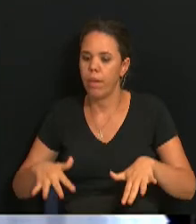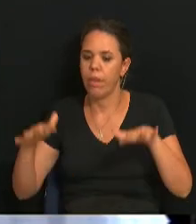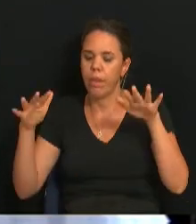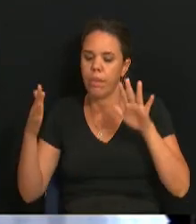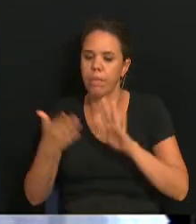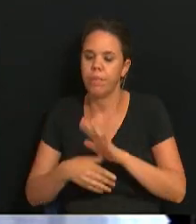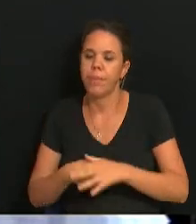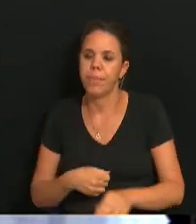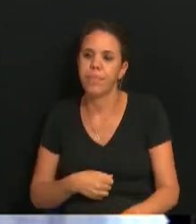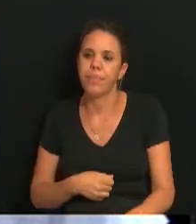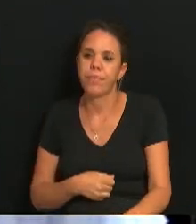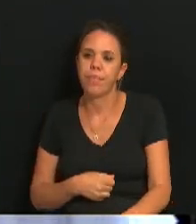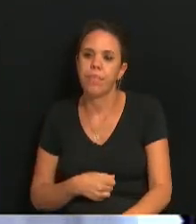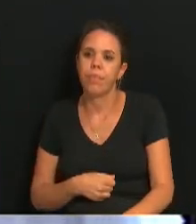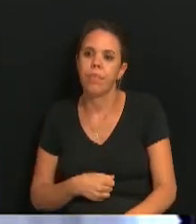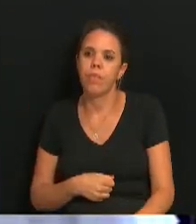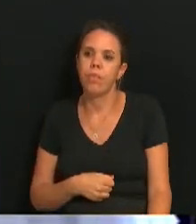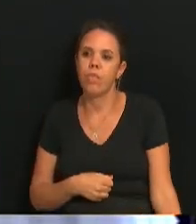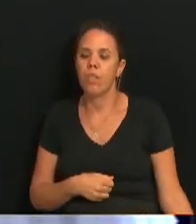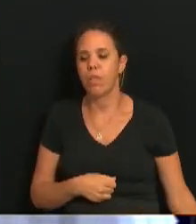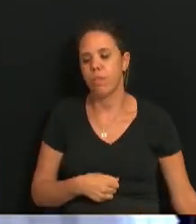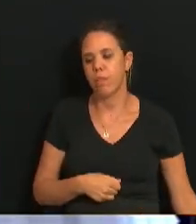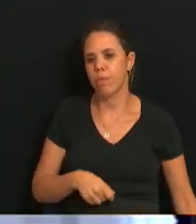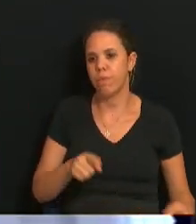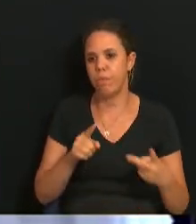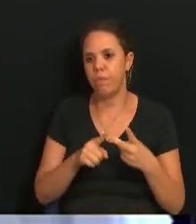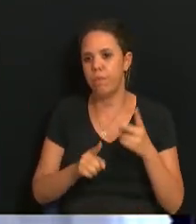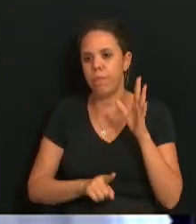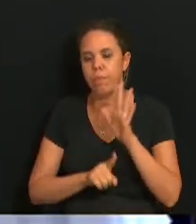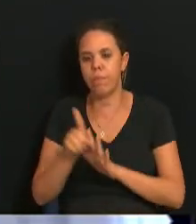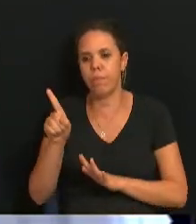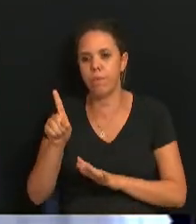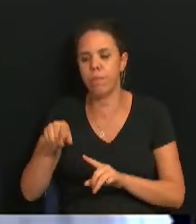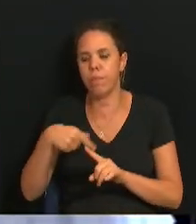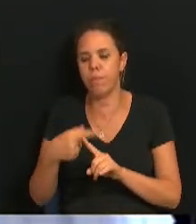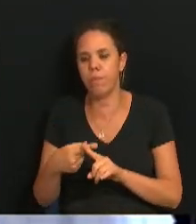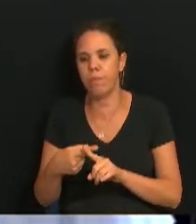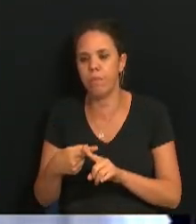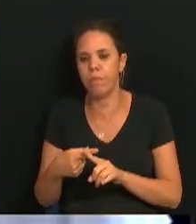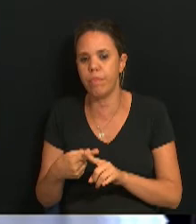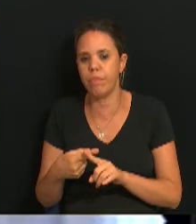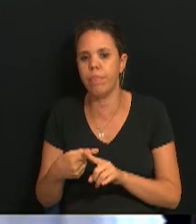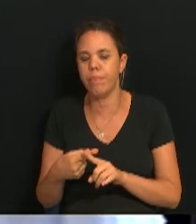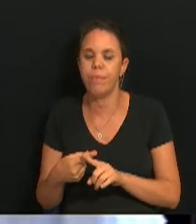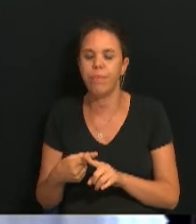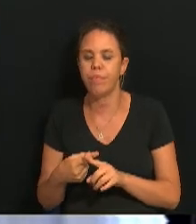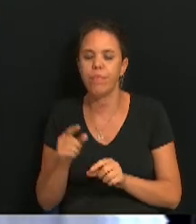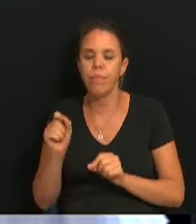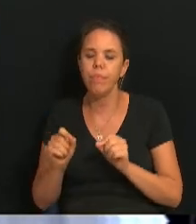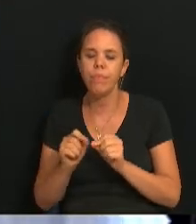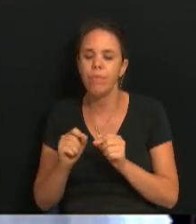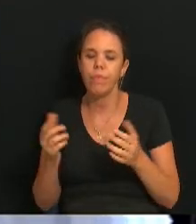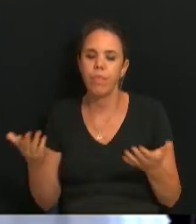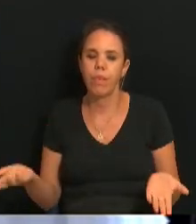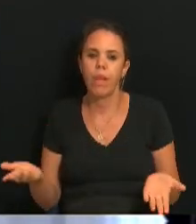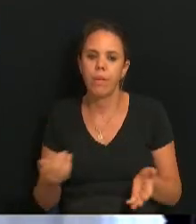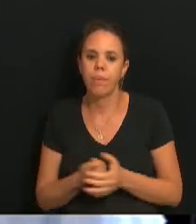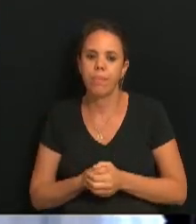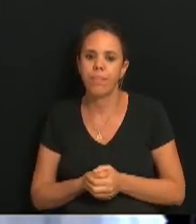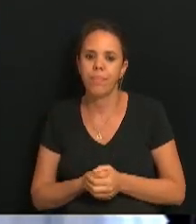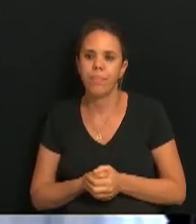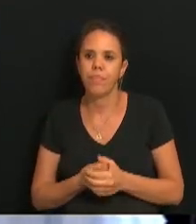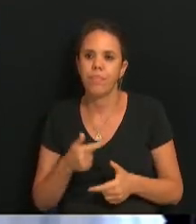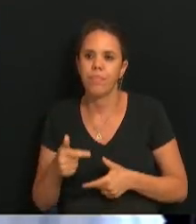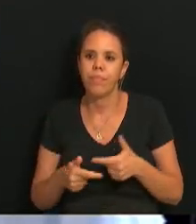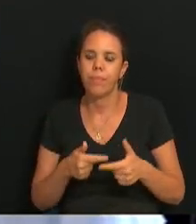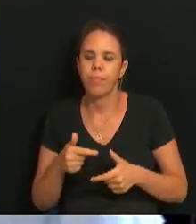isso. A segunda pergunta, como desdobramento dessa, bom, e quem faz isso? Quem exerce